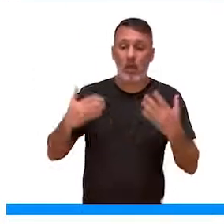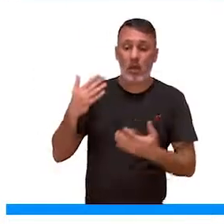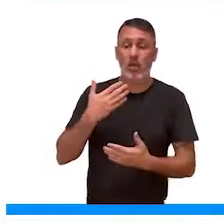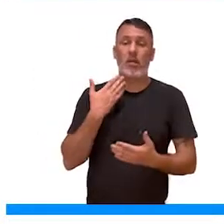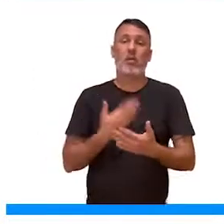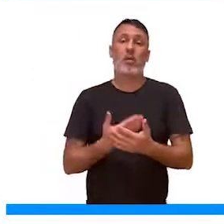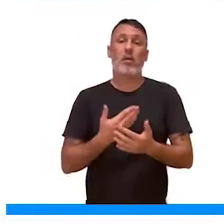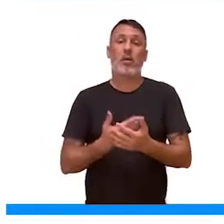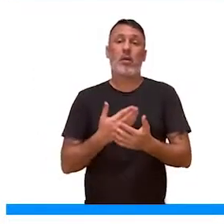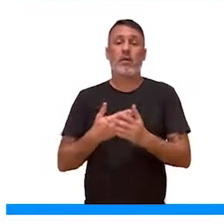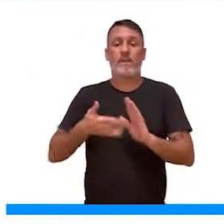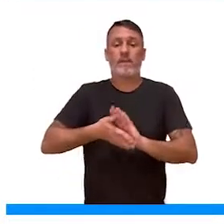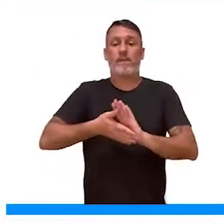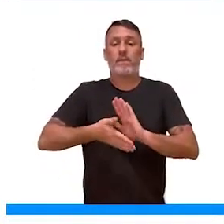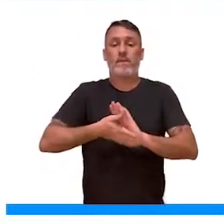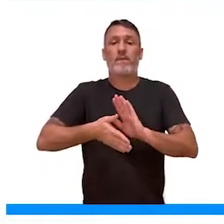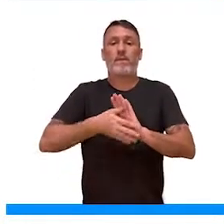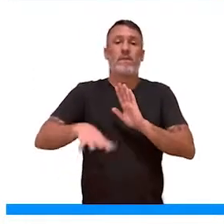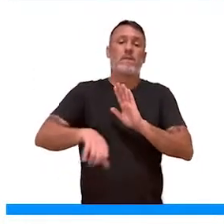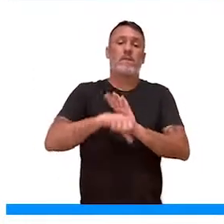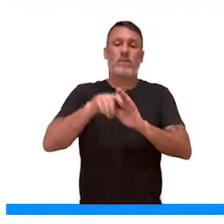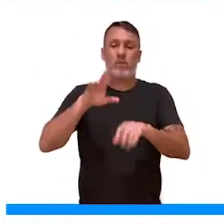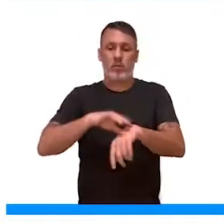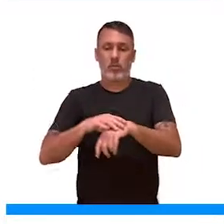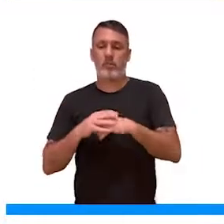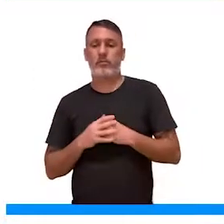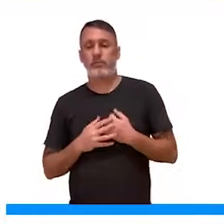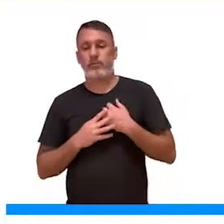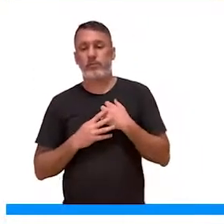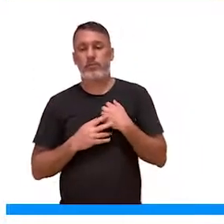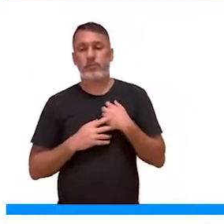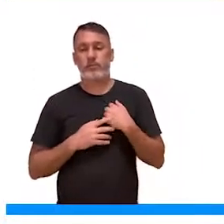toalha, né, objetos úmidos contaminados.